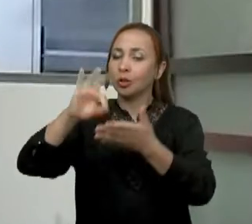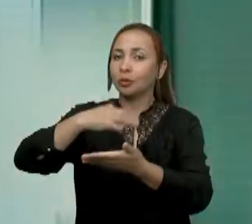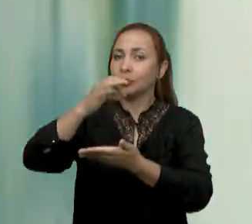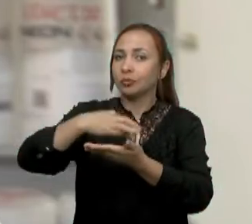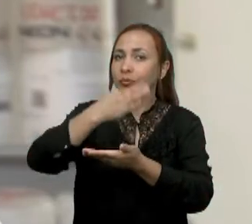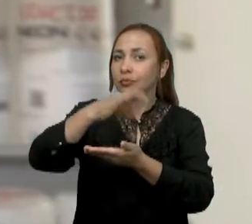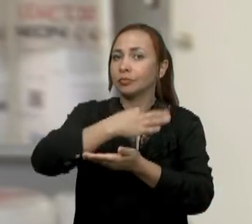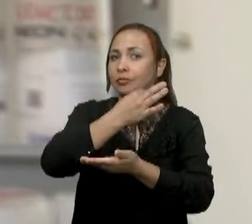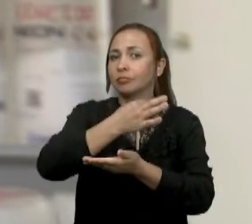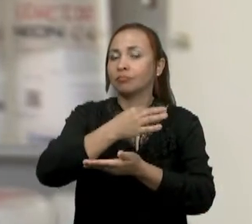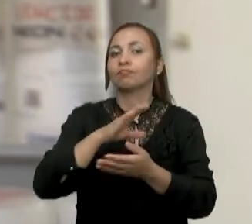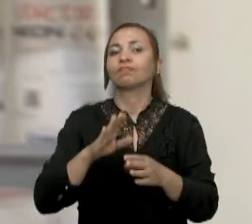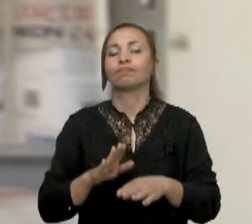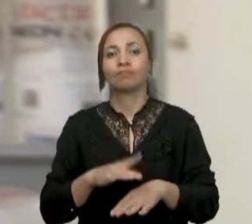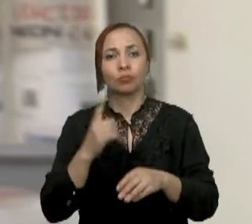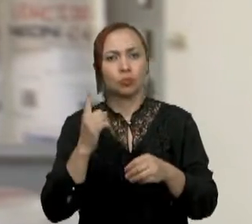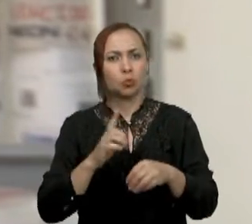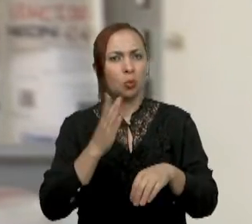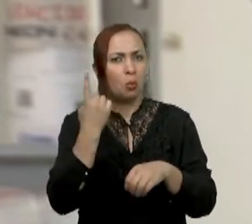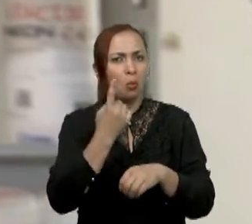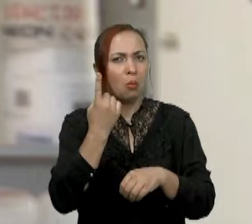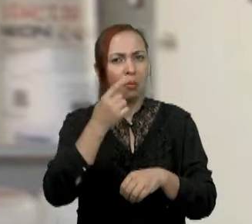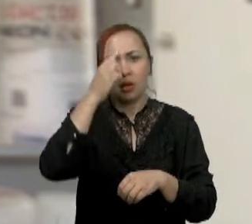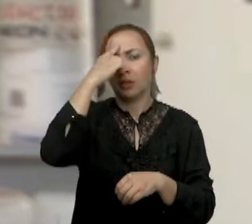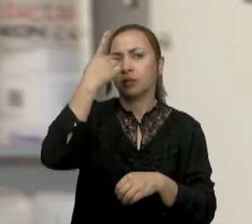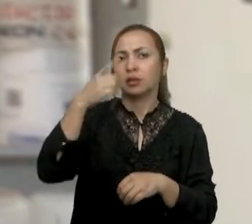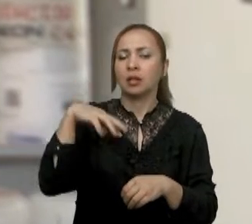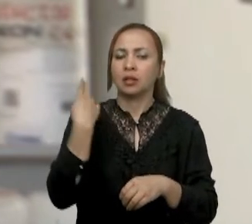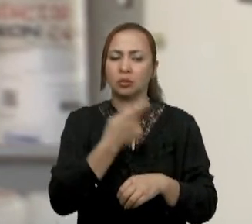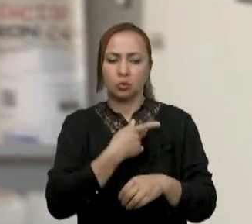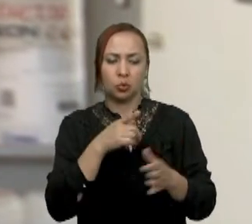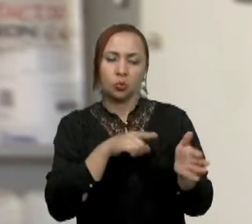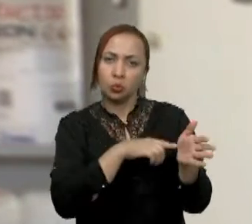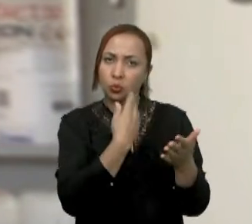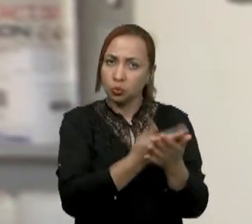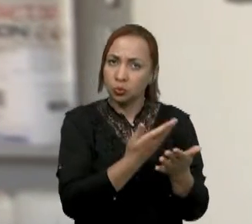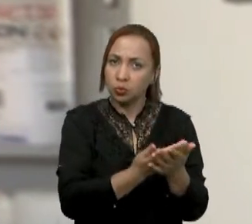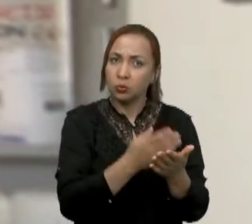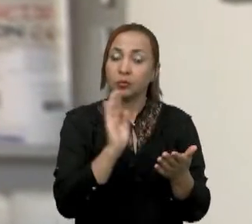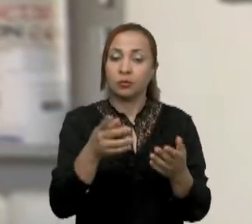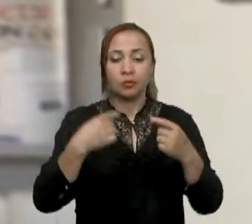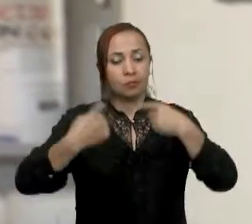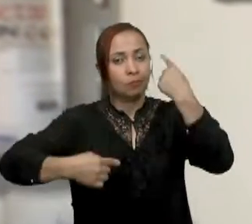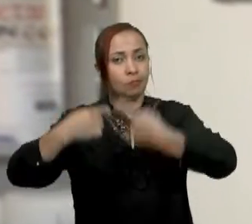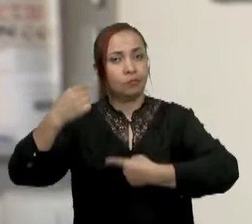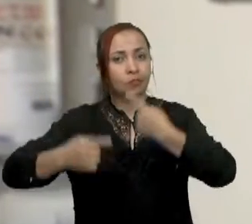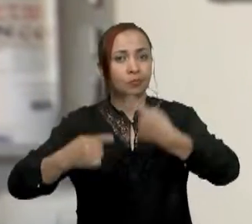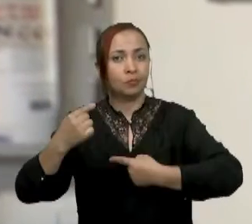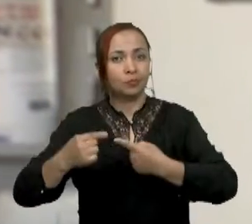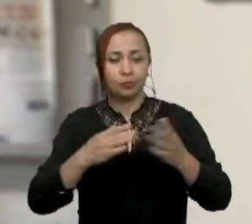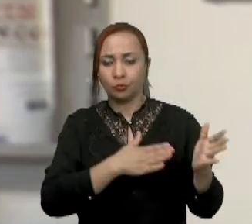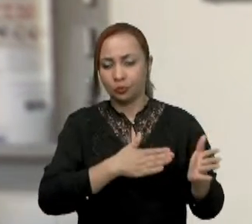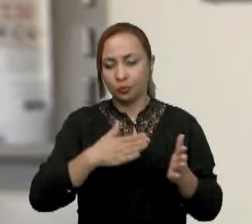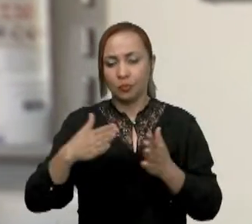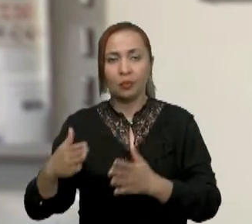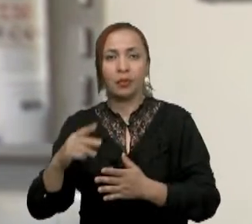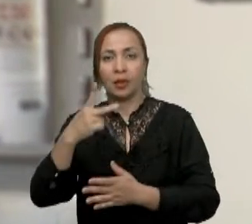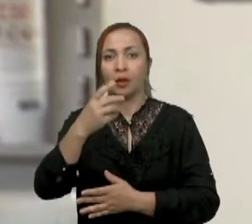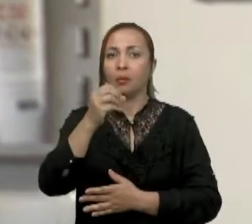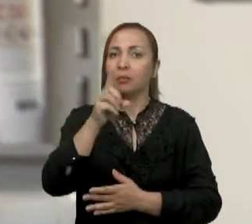Indústria Têxtil uma das hipóteses que fica que a gente estuda e que já vem sendo discutida